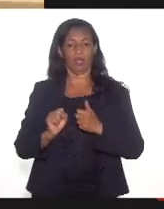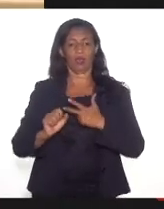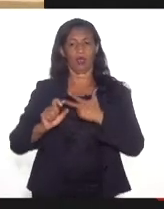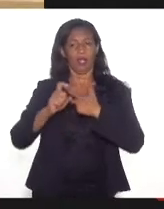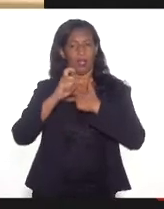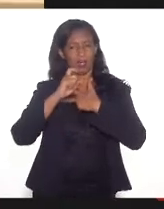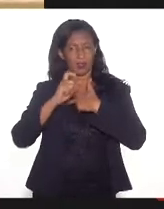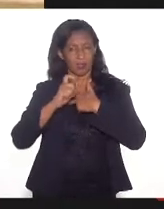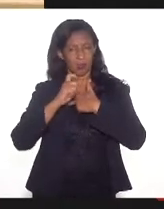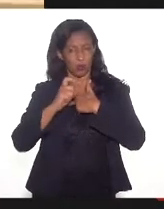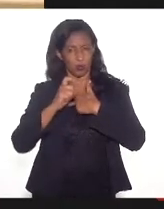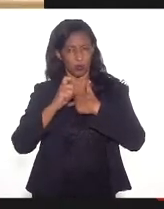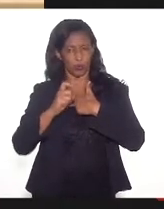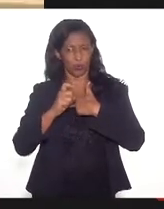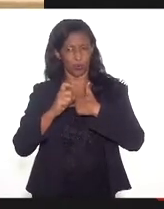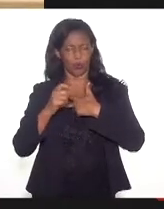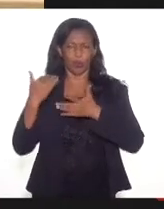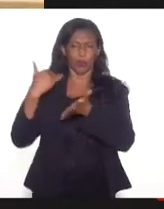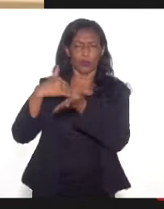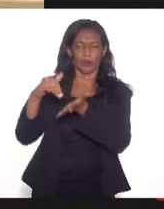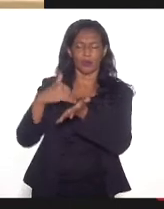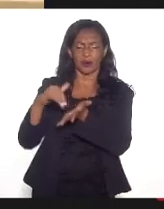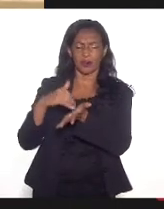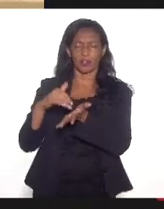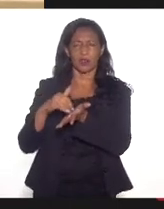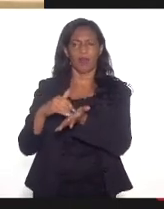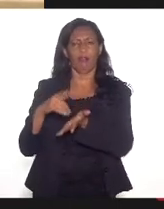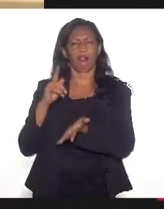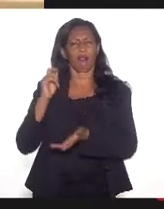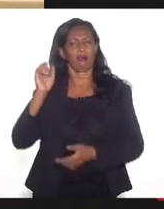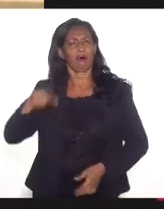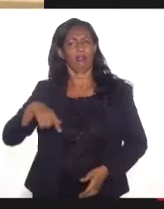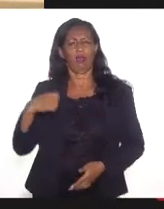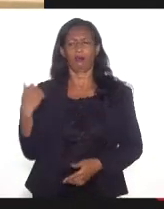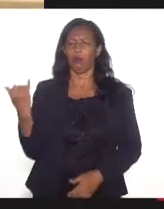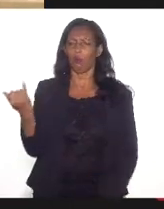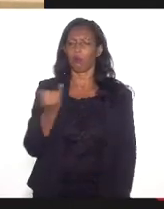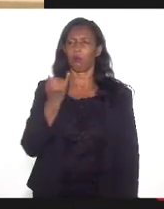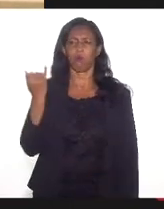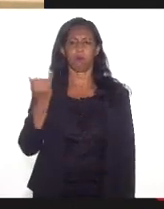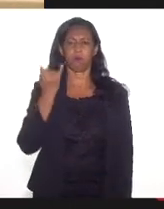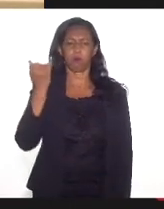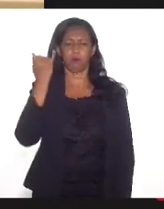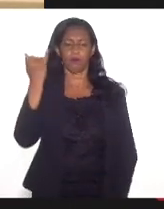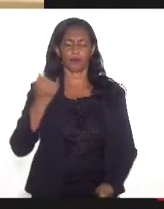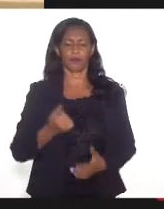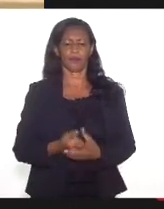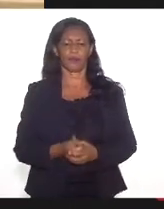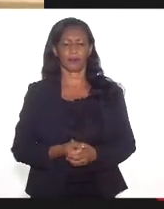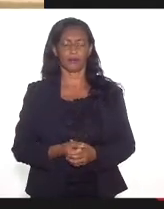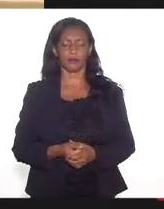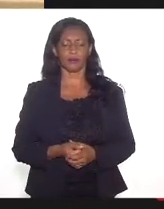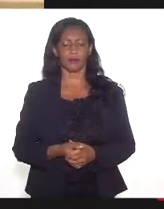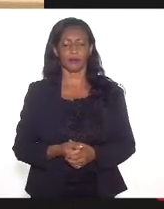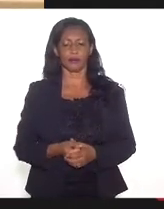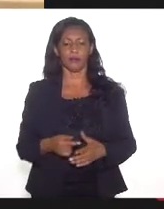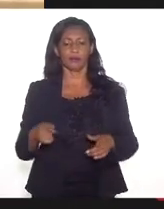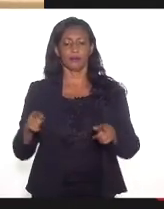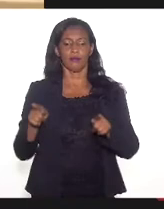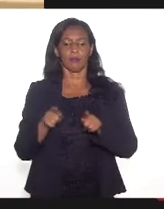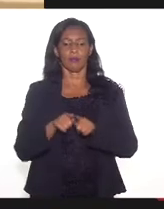essa secretaria que é tão fundamental e importante. Então, temos também,